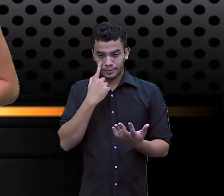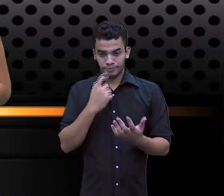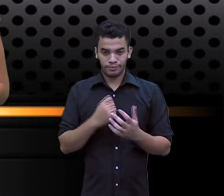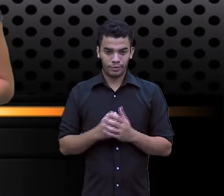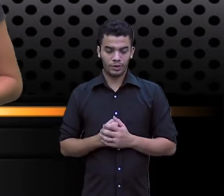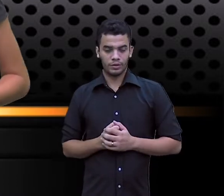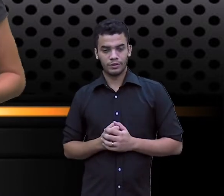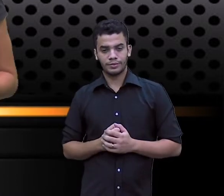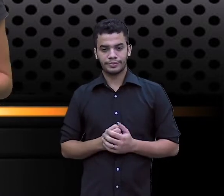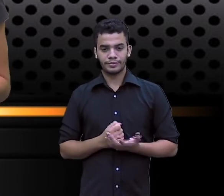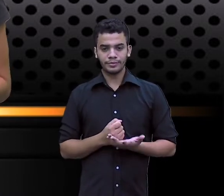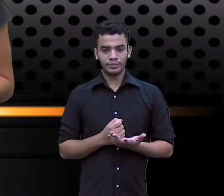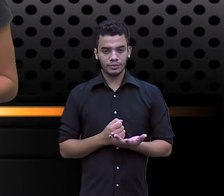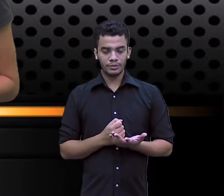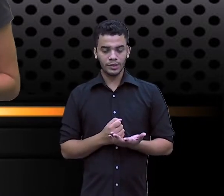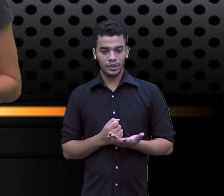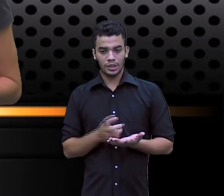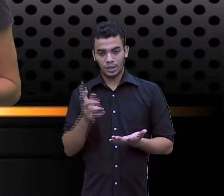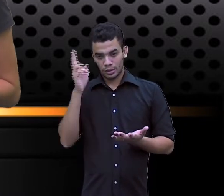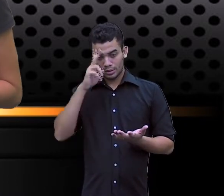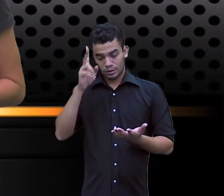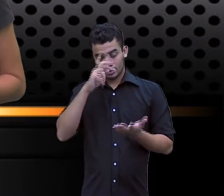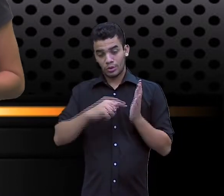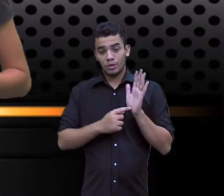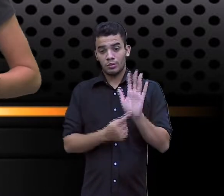fábula mostra que é